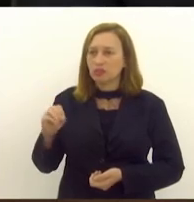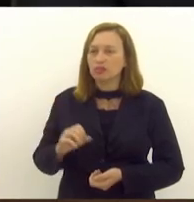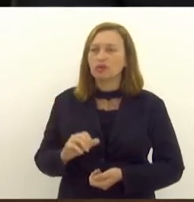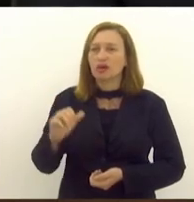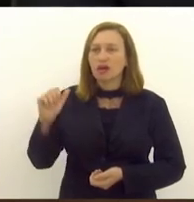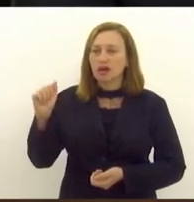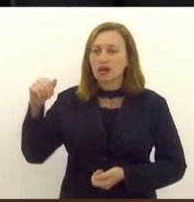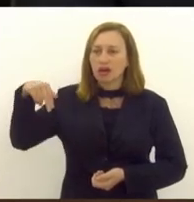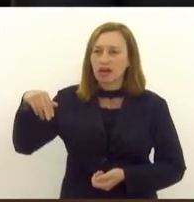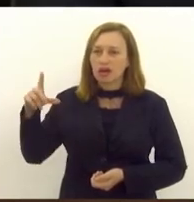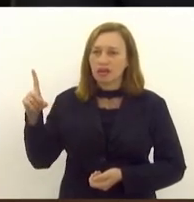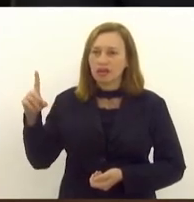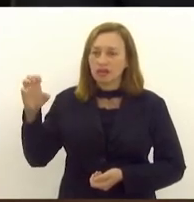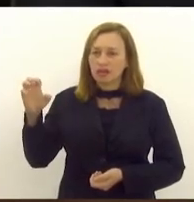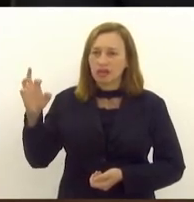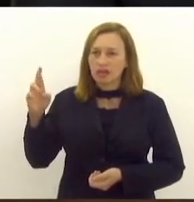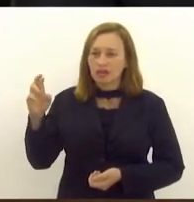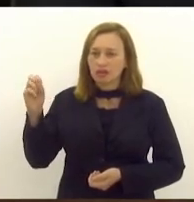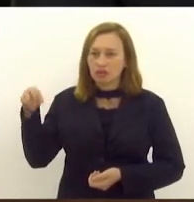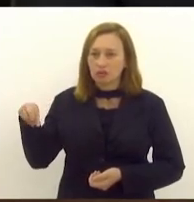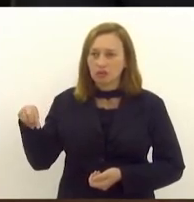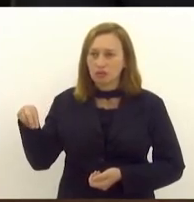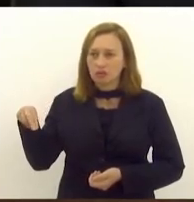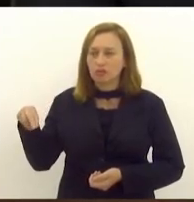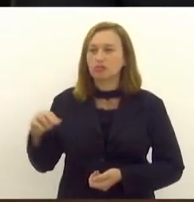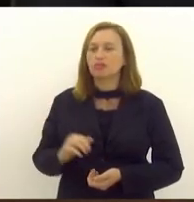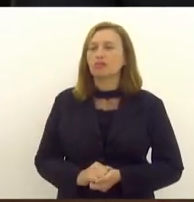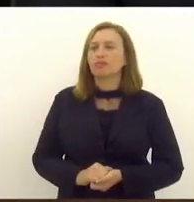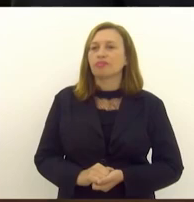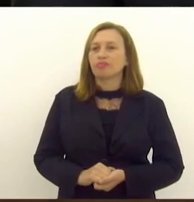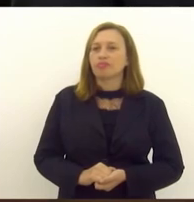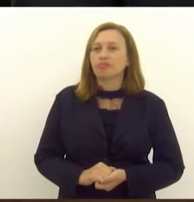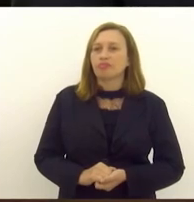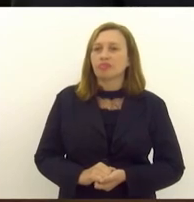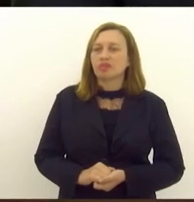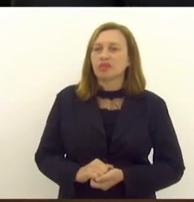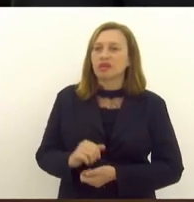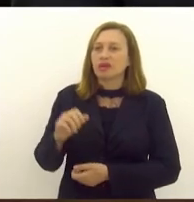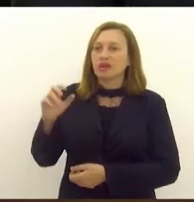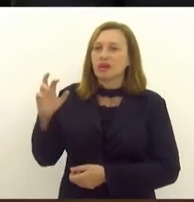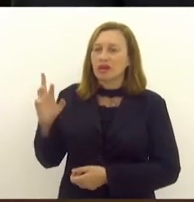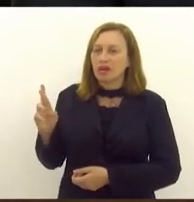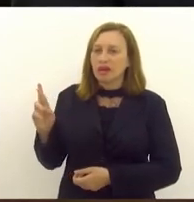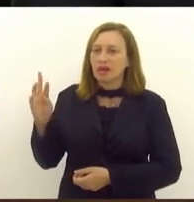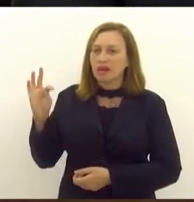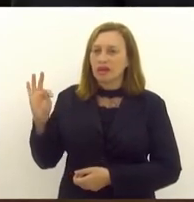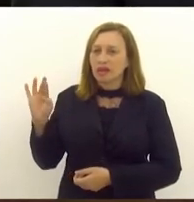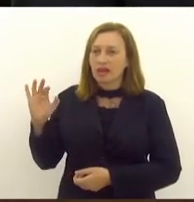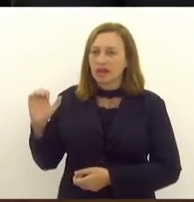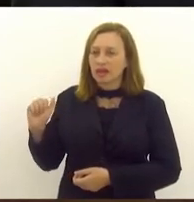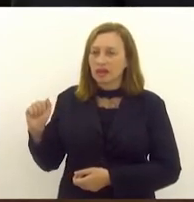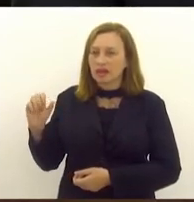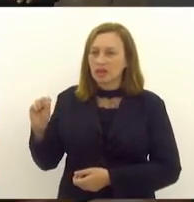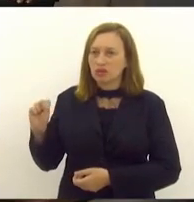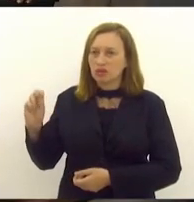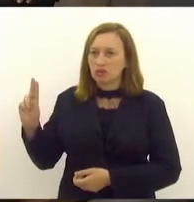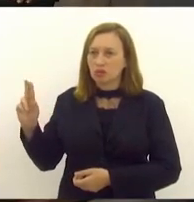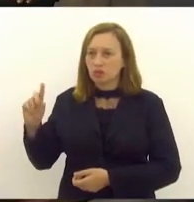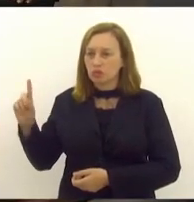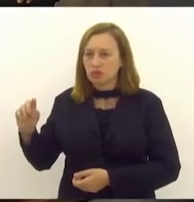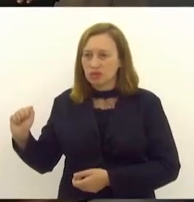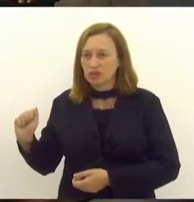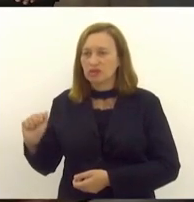Anderson Moraes é Renata Souza Obrigado